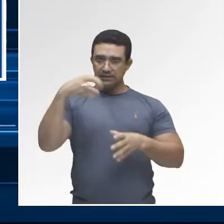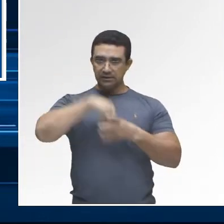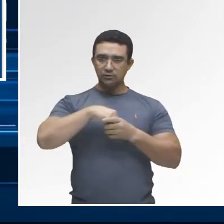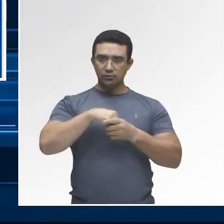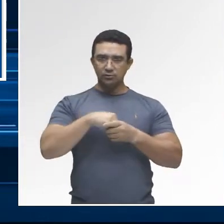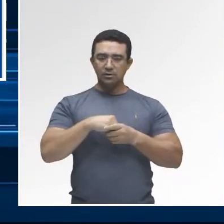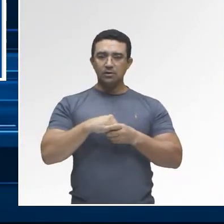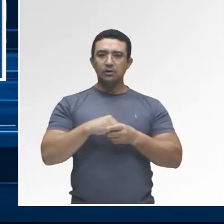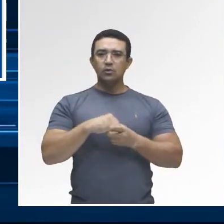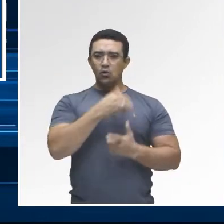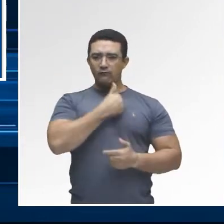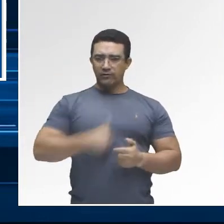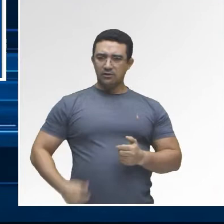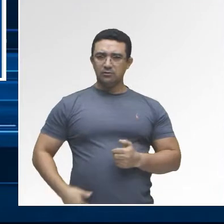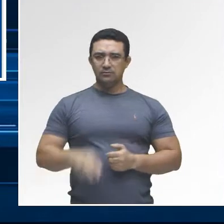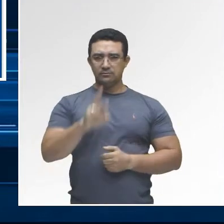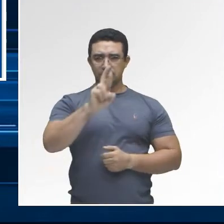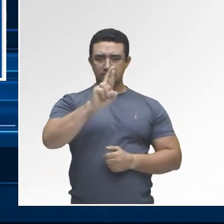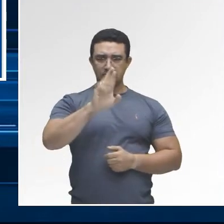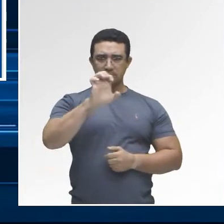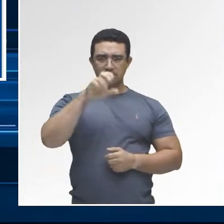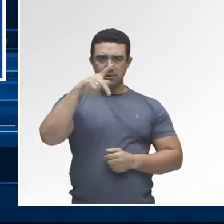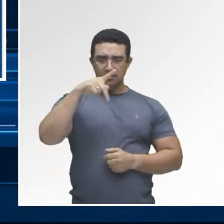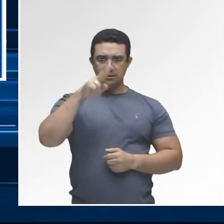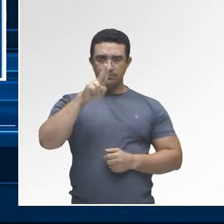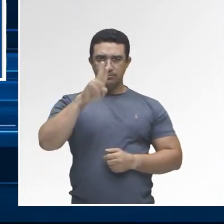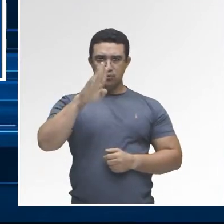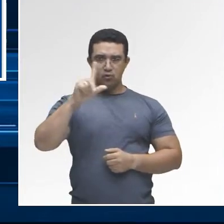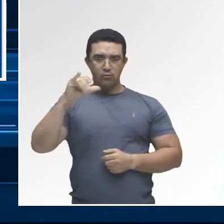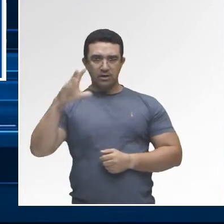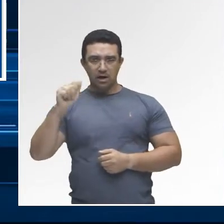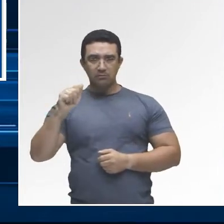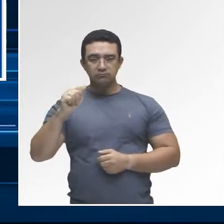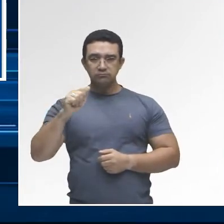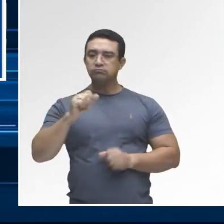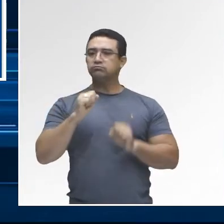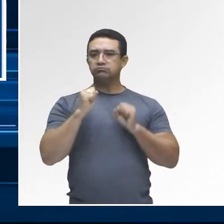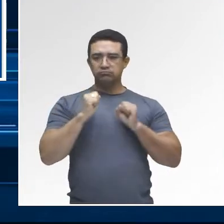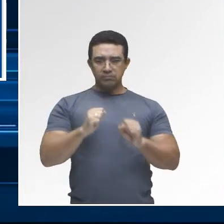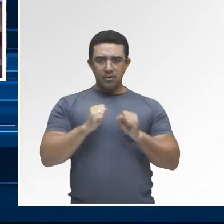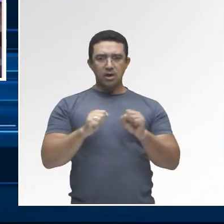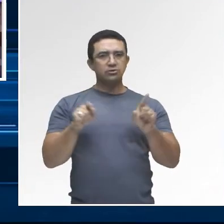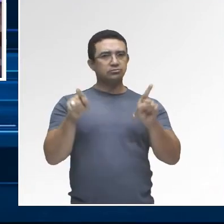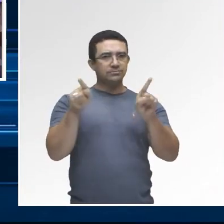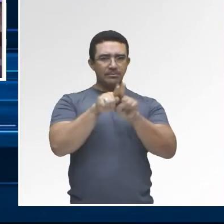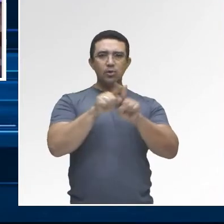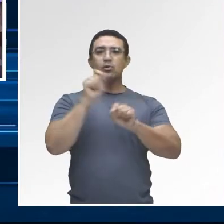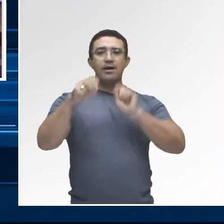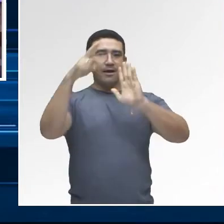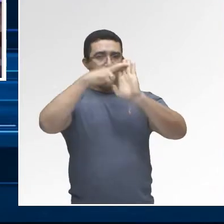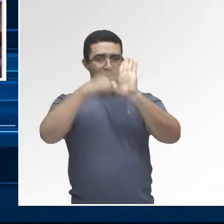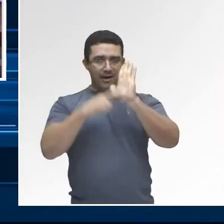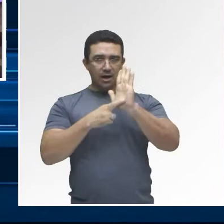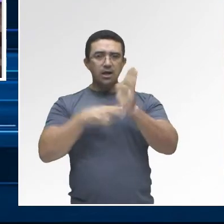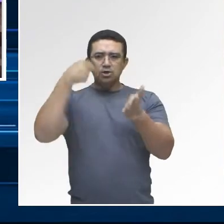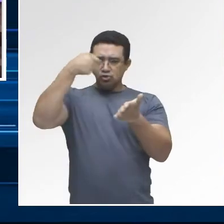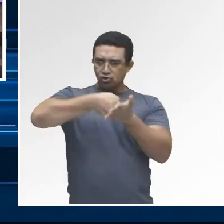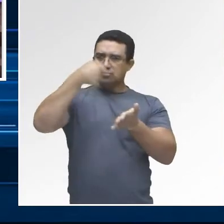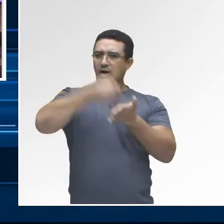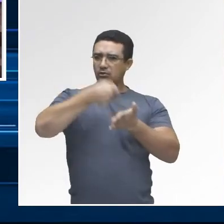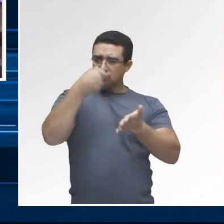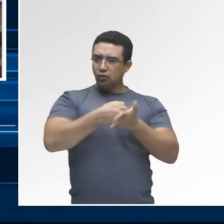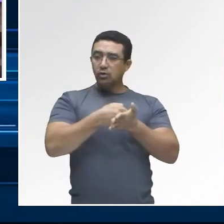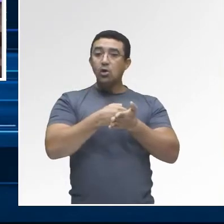Romana, era previsto a instauração de uma ditadura. Essa ditadura, ela existiria em tempos